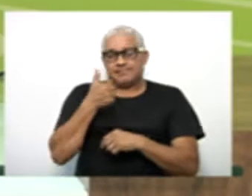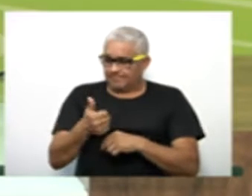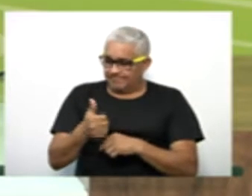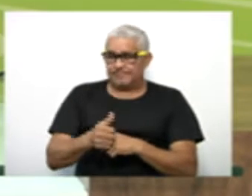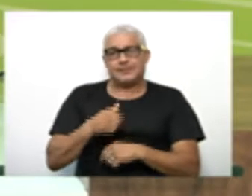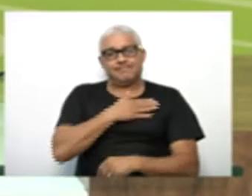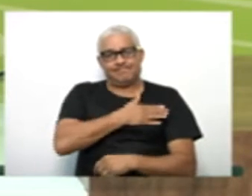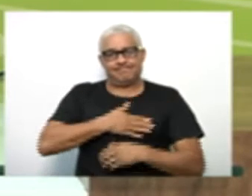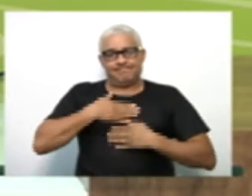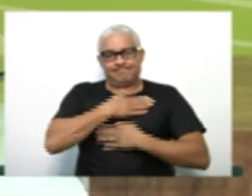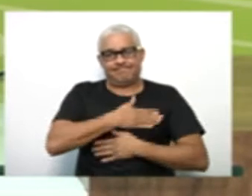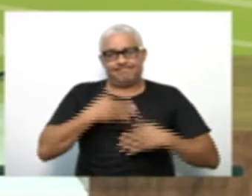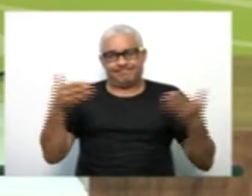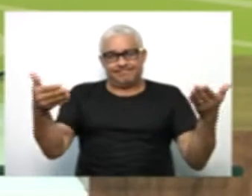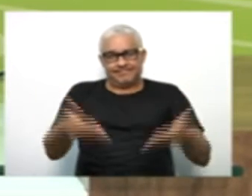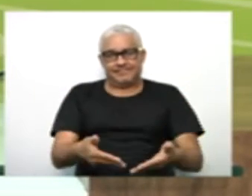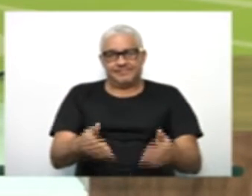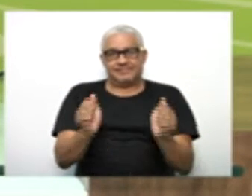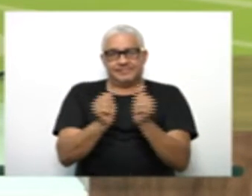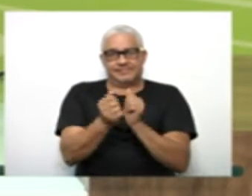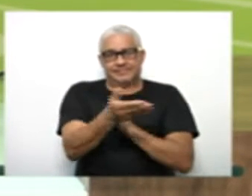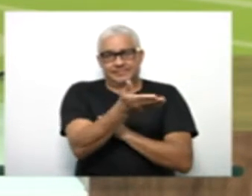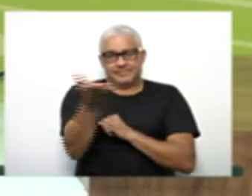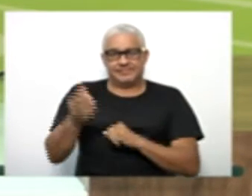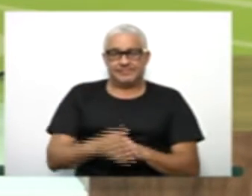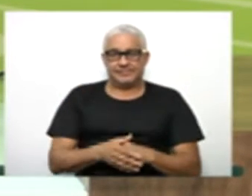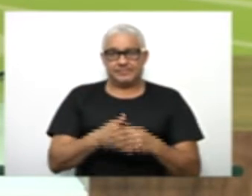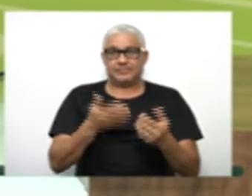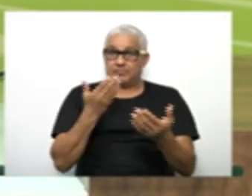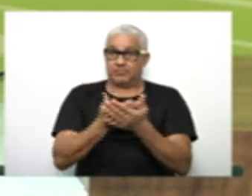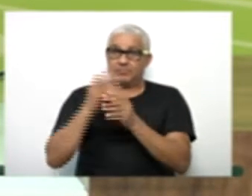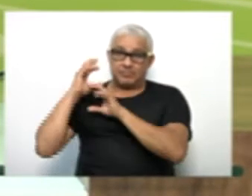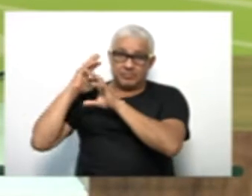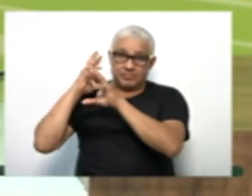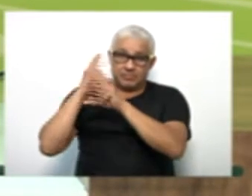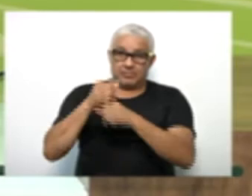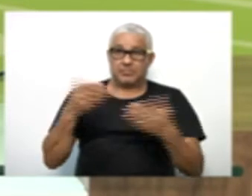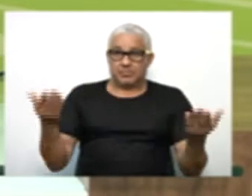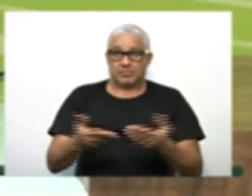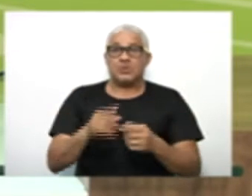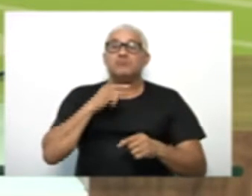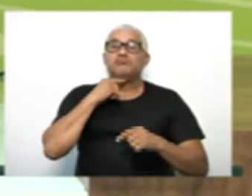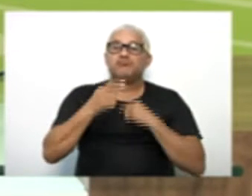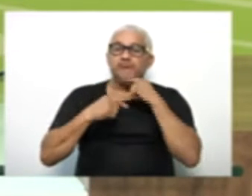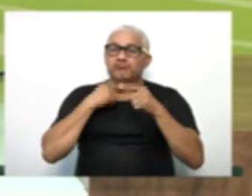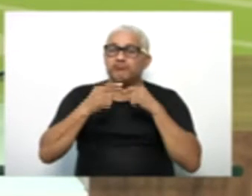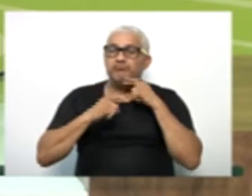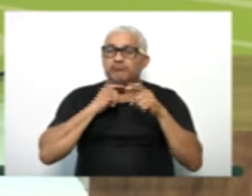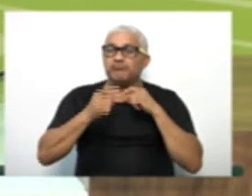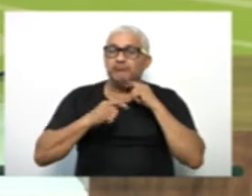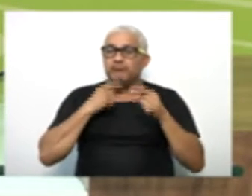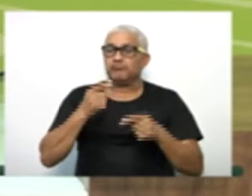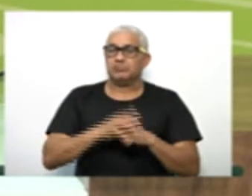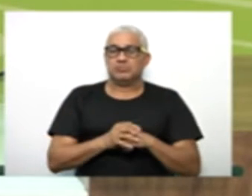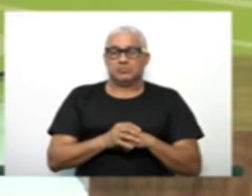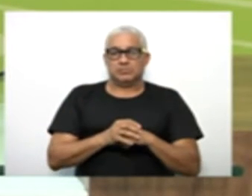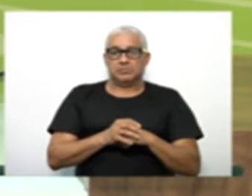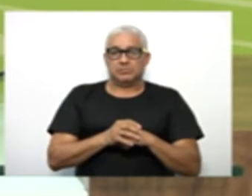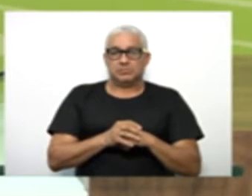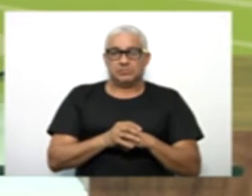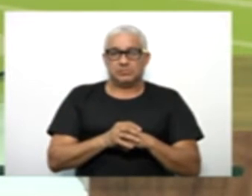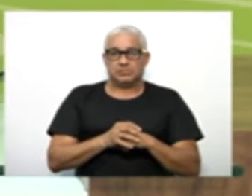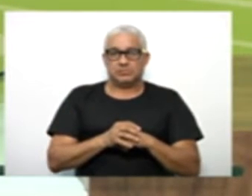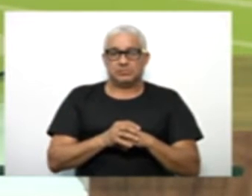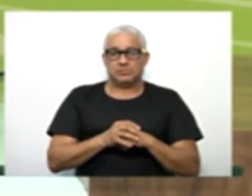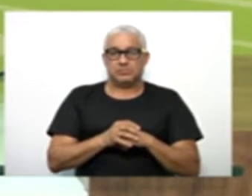um prazer estar aqui com vocês e nessa aula de revisão poder tirar as dúvidas restantes, né? As últimas dúvidas